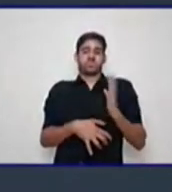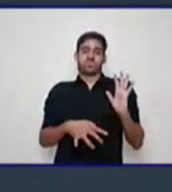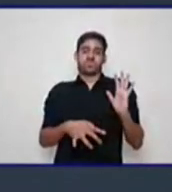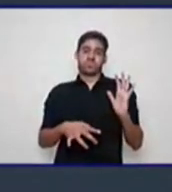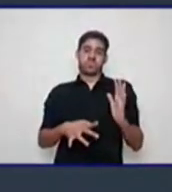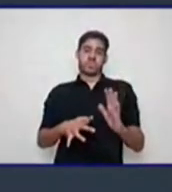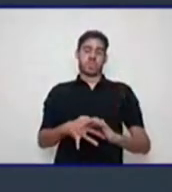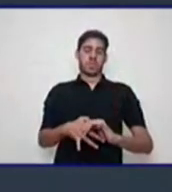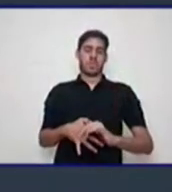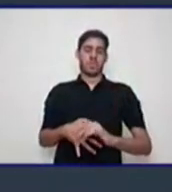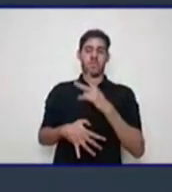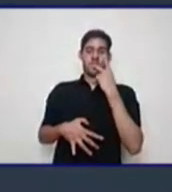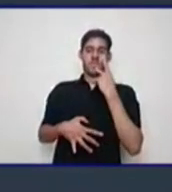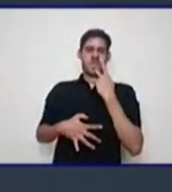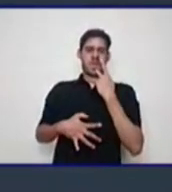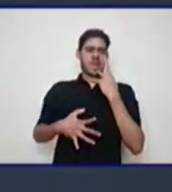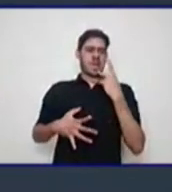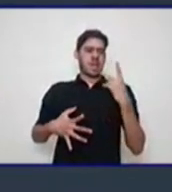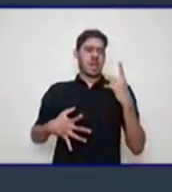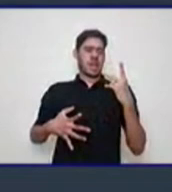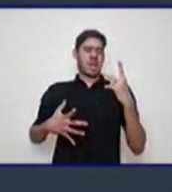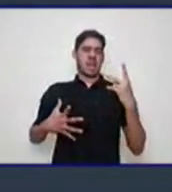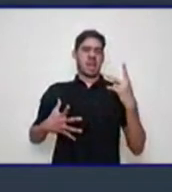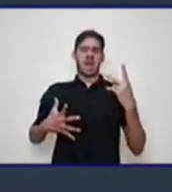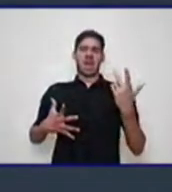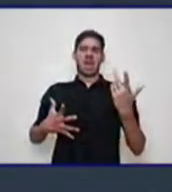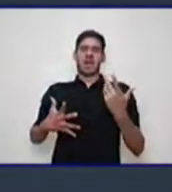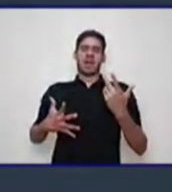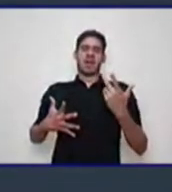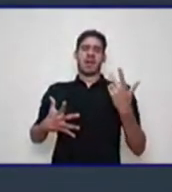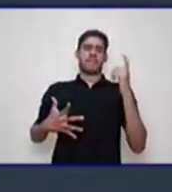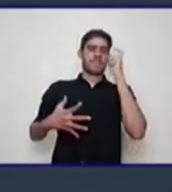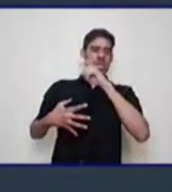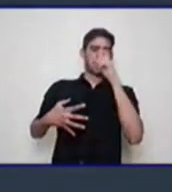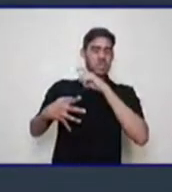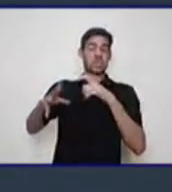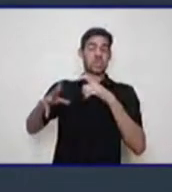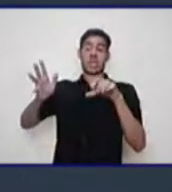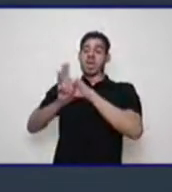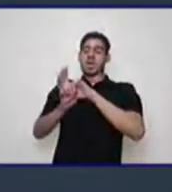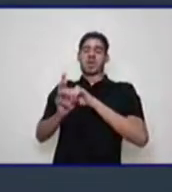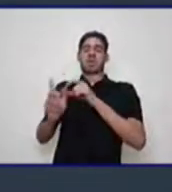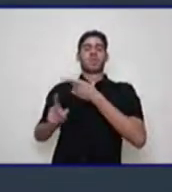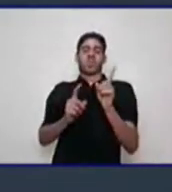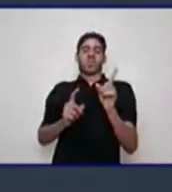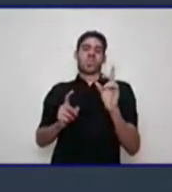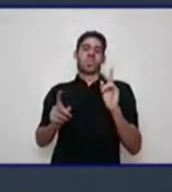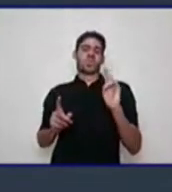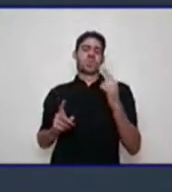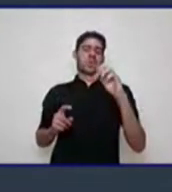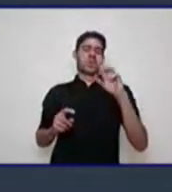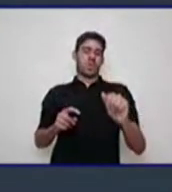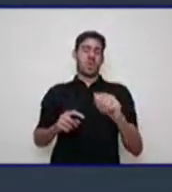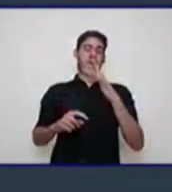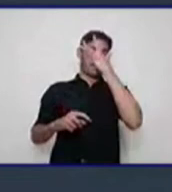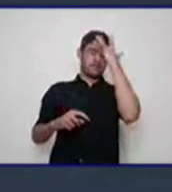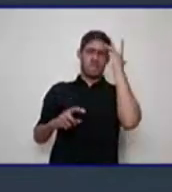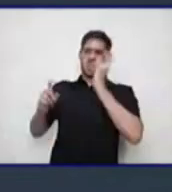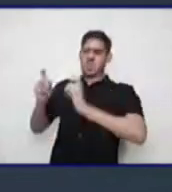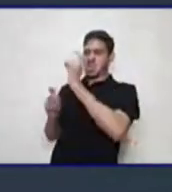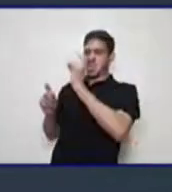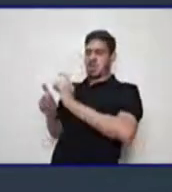ou difamação, ou seja, se houver crime contra a honra, evidentemente a pessoa ofendida tem queixa